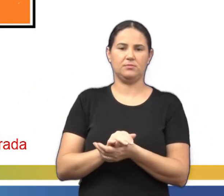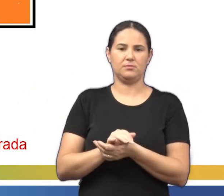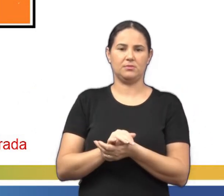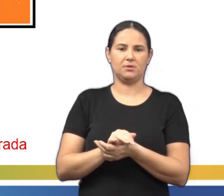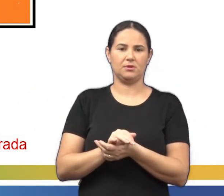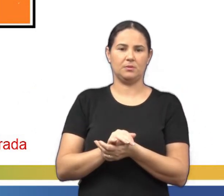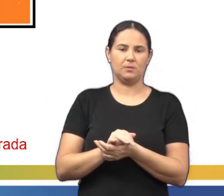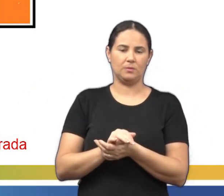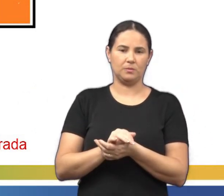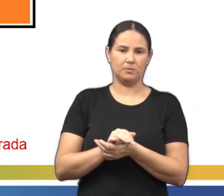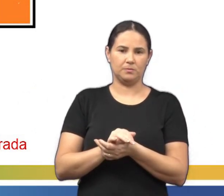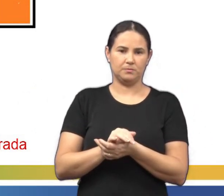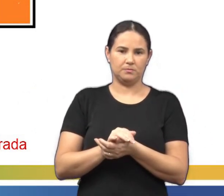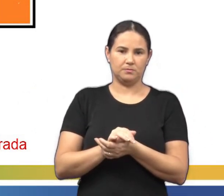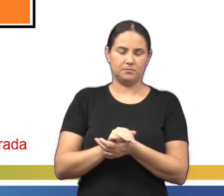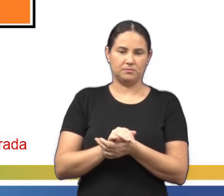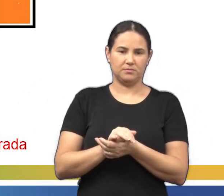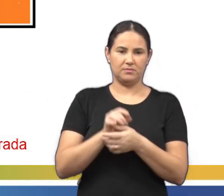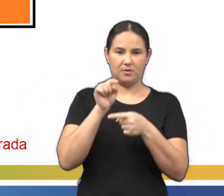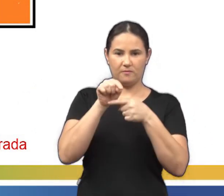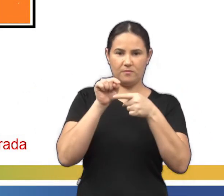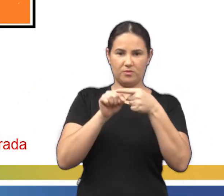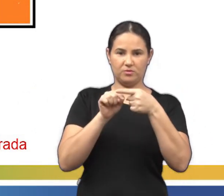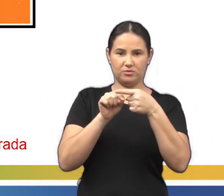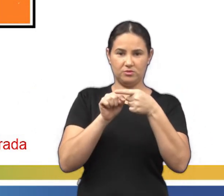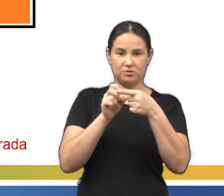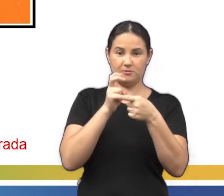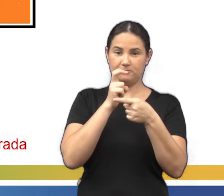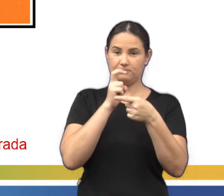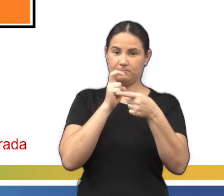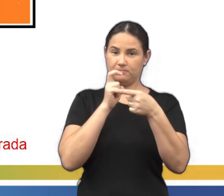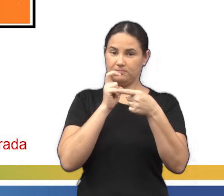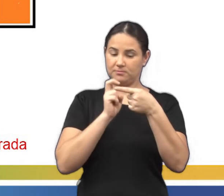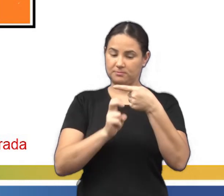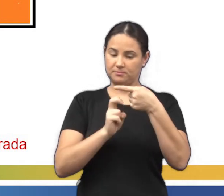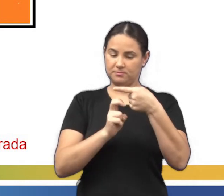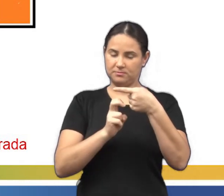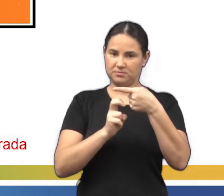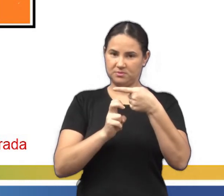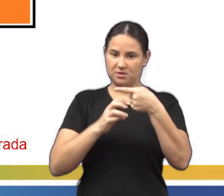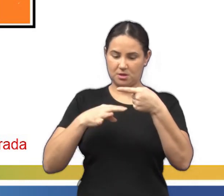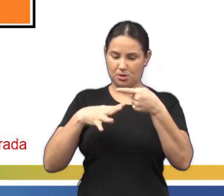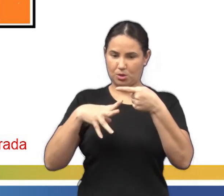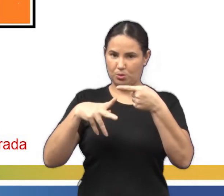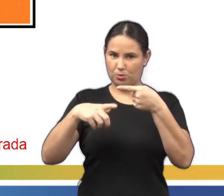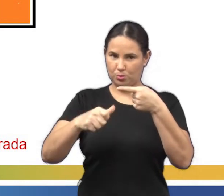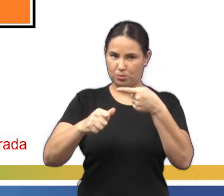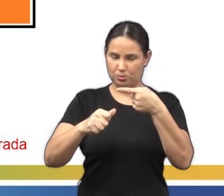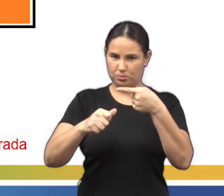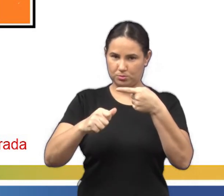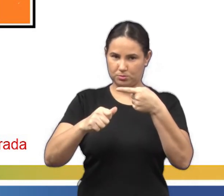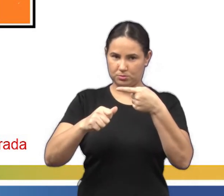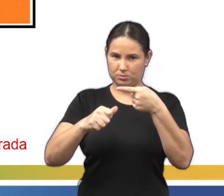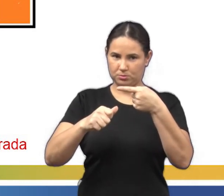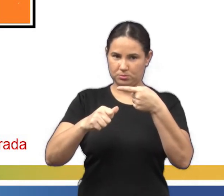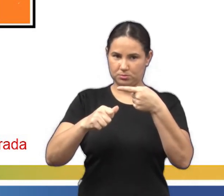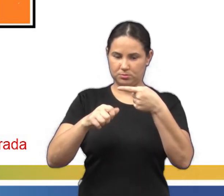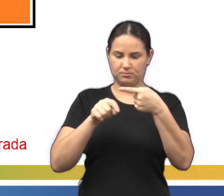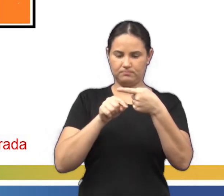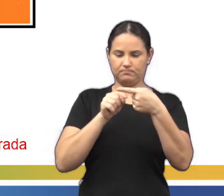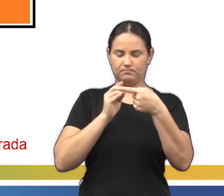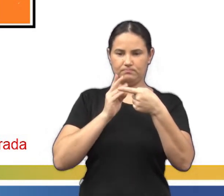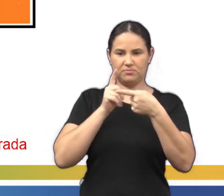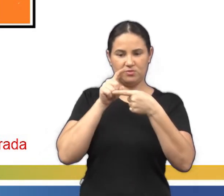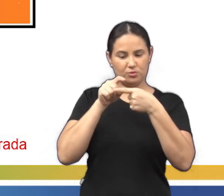em 5 pedaços, porque eu tô falando em quinto. Lembra que é o denominador que diz quantas partes vai ter a minha divisão.